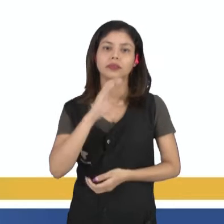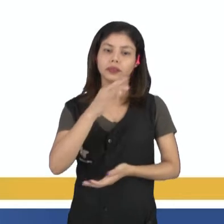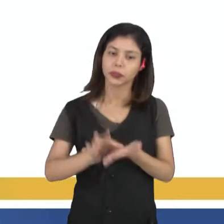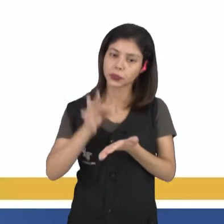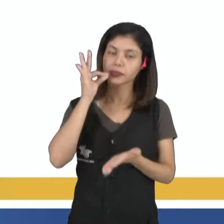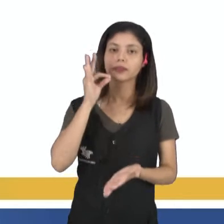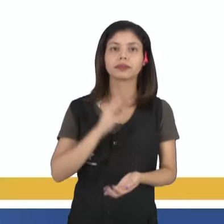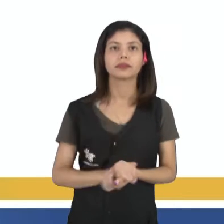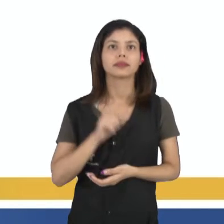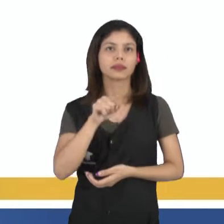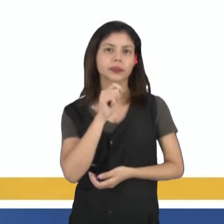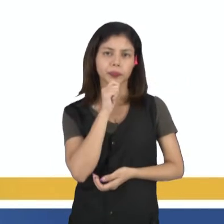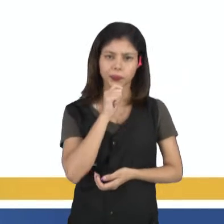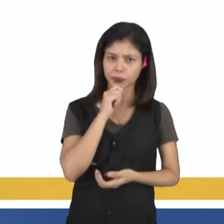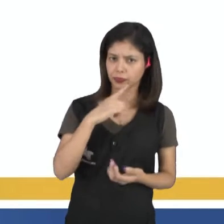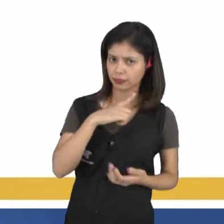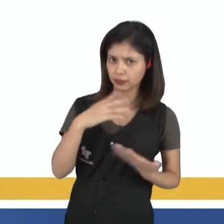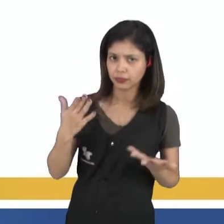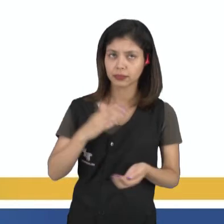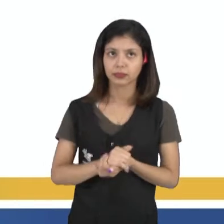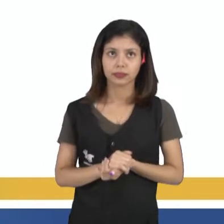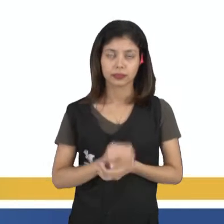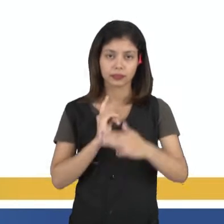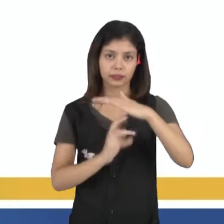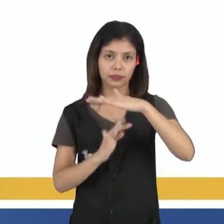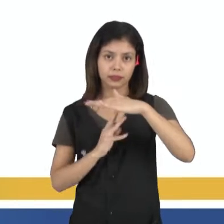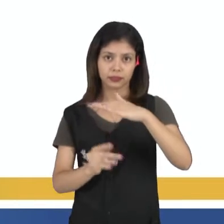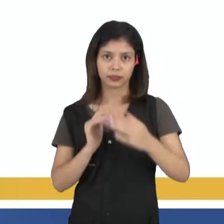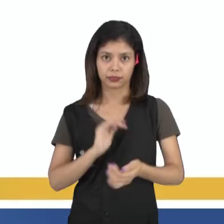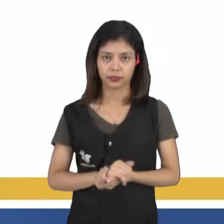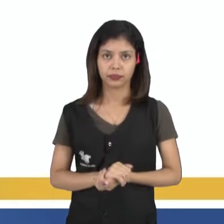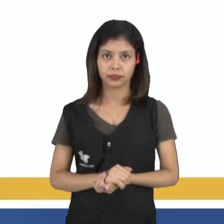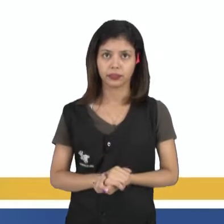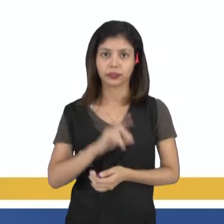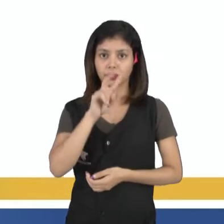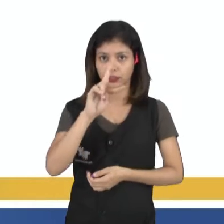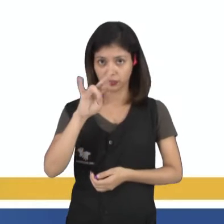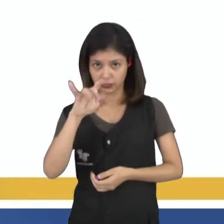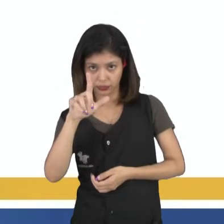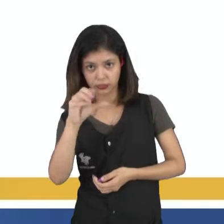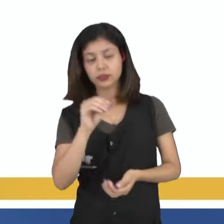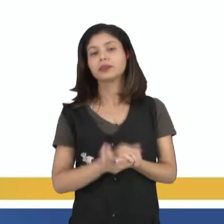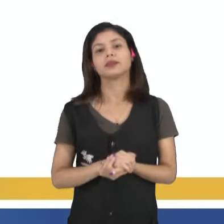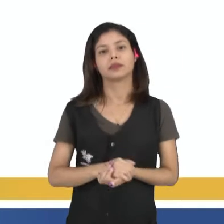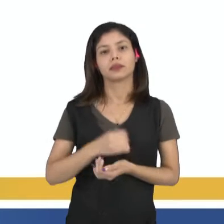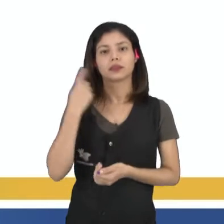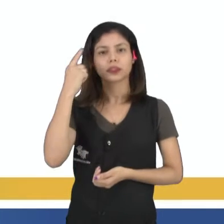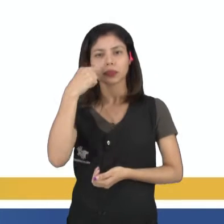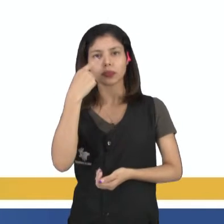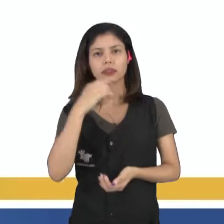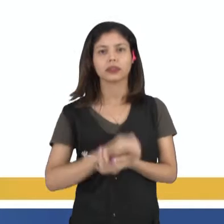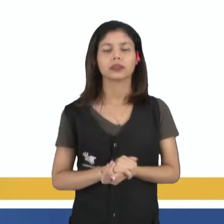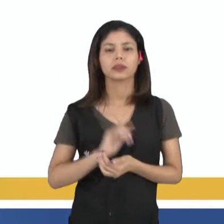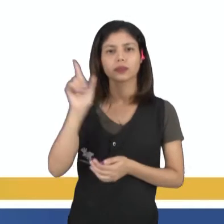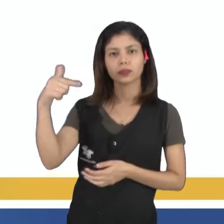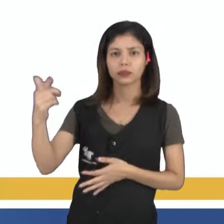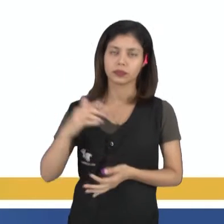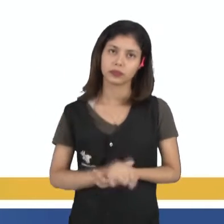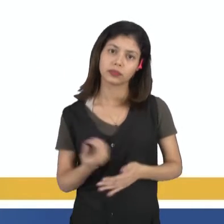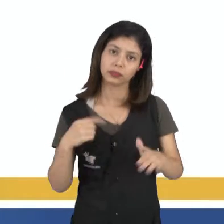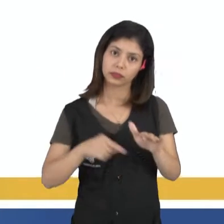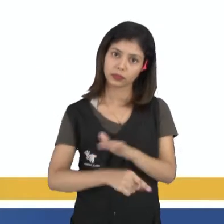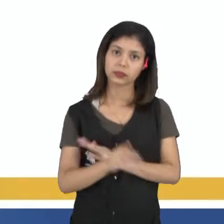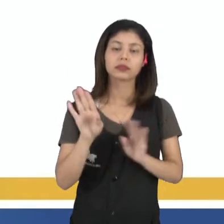de café na E aí a gente tem esse trabalho de imigrantes europeus como italianos espanhóis alemães e outros